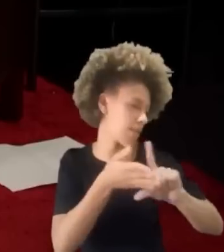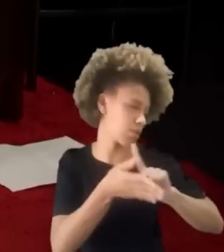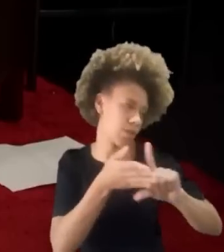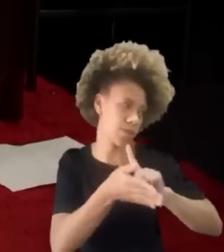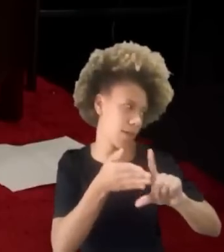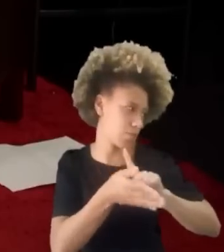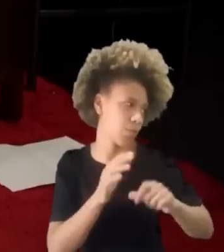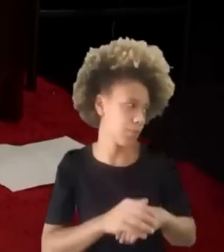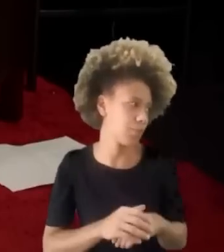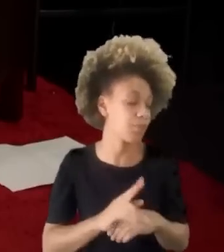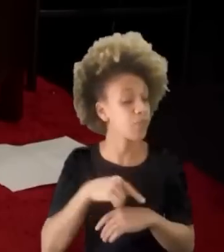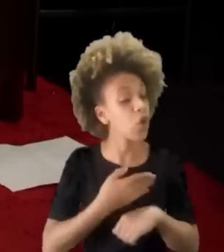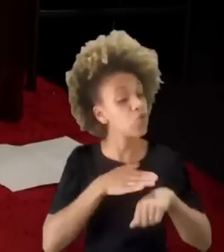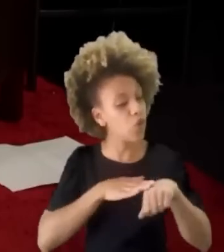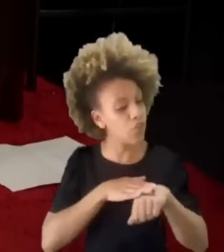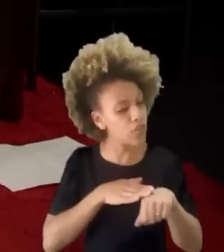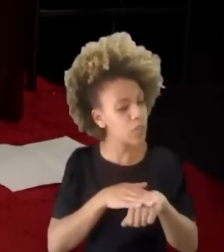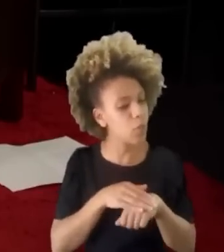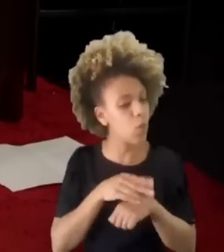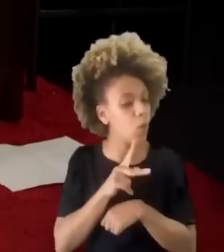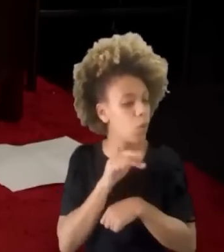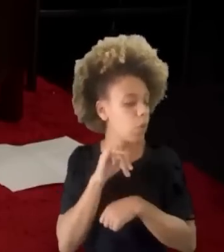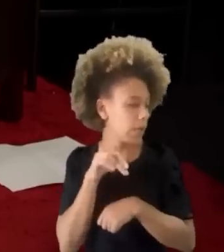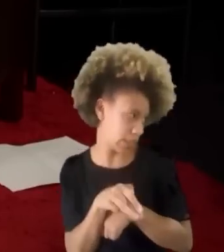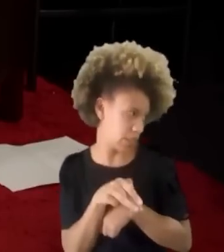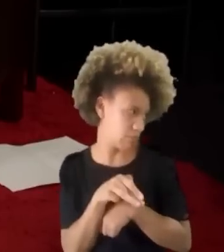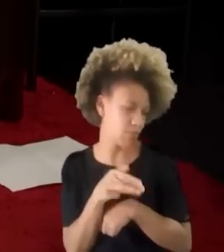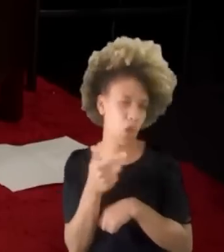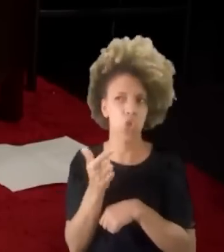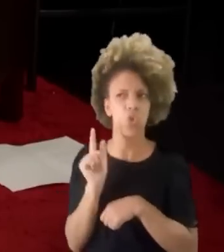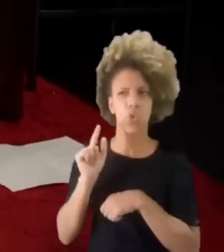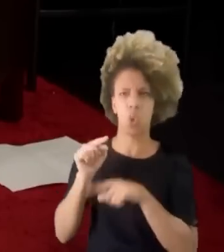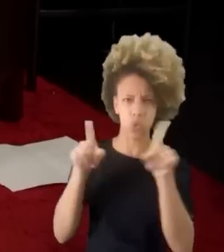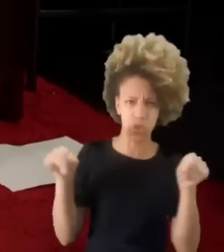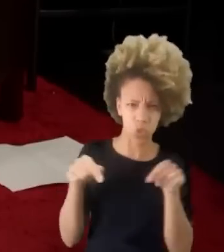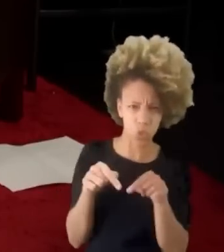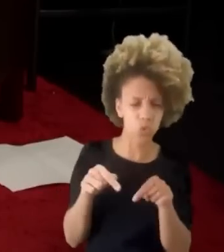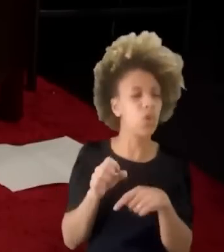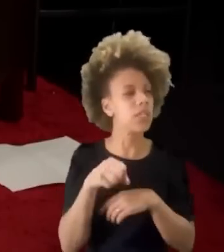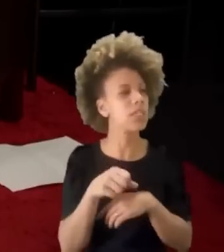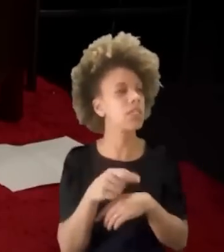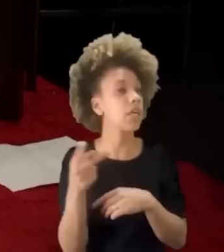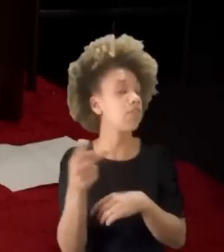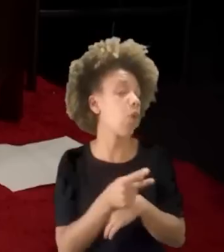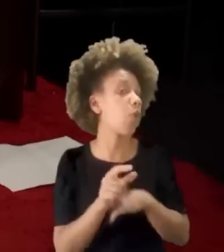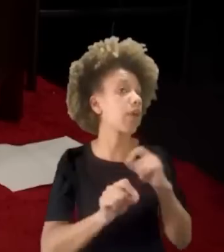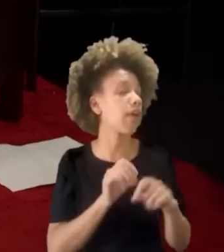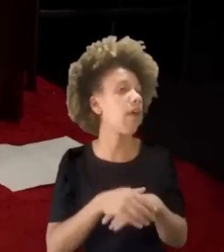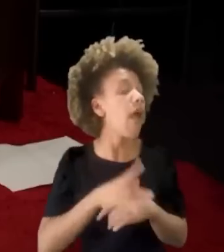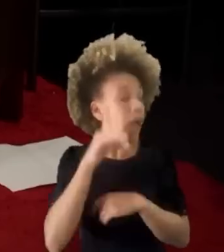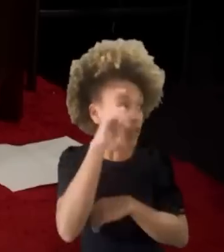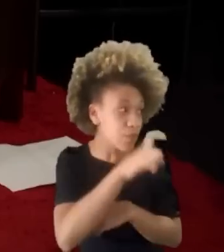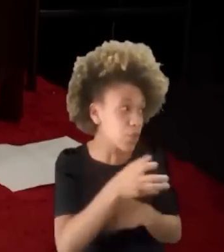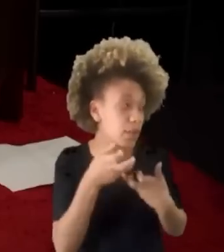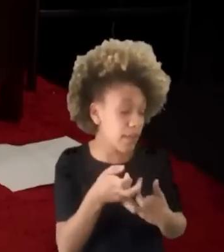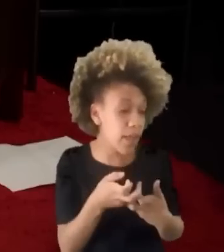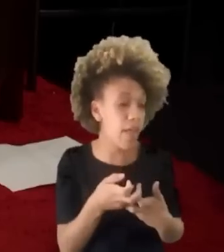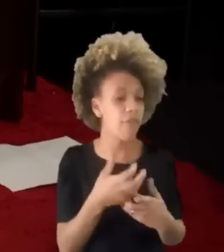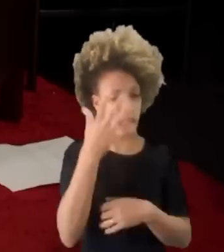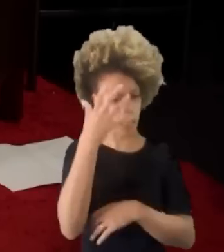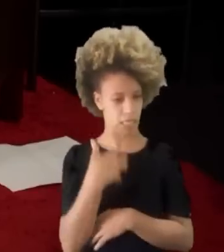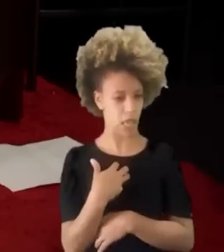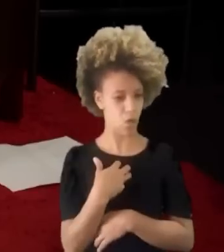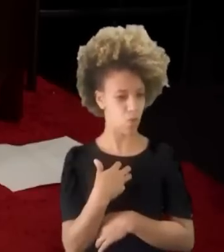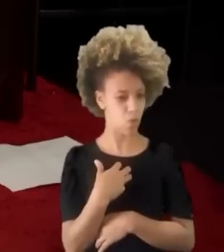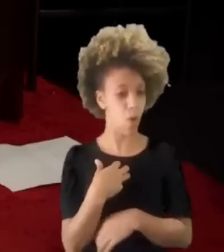a gente conversou uma vez com o Kim aqui né outro estúdio ainda né e ele falou uma coisa assim cara é muito difícil eu querer falar